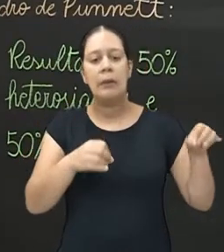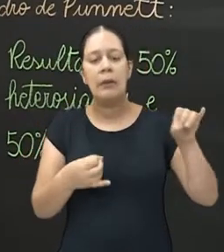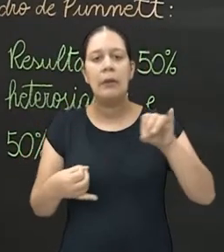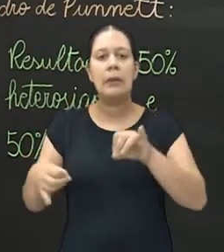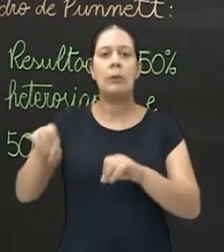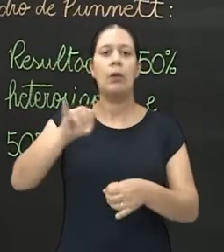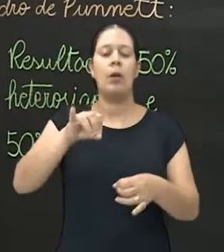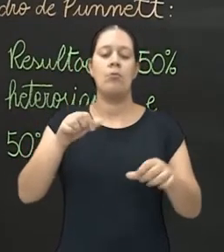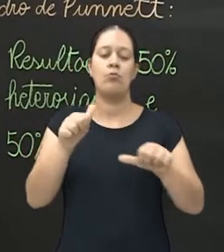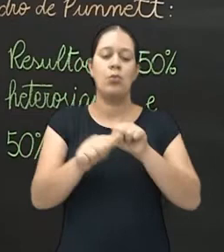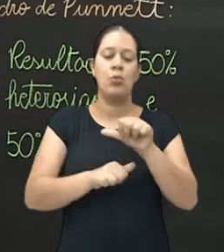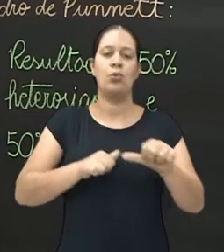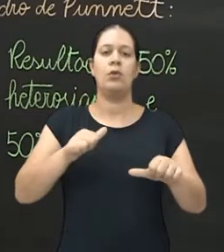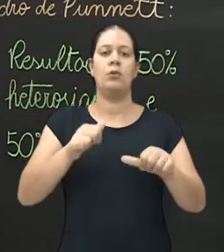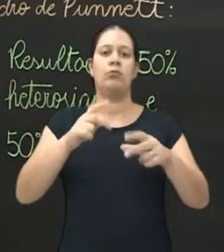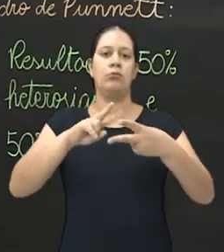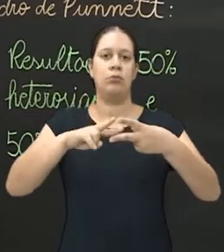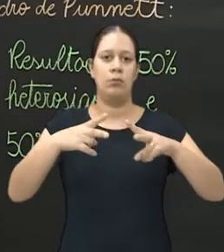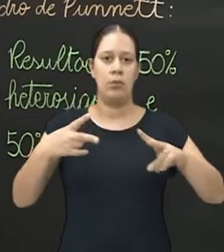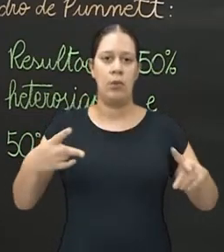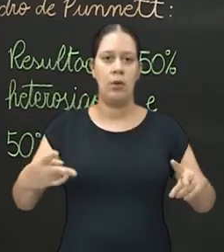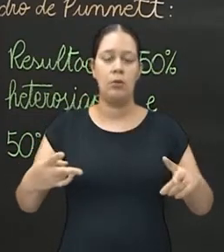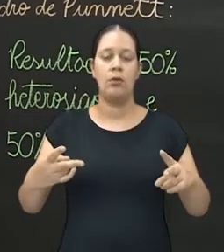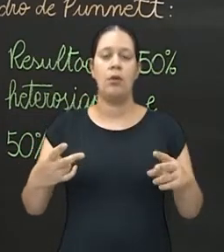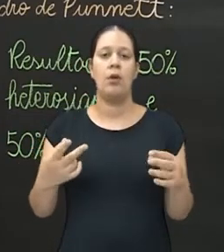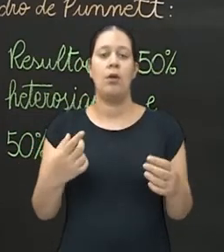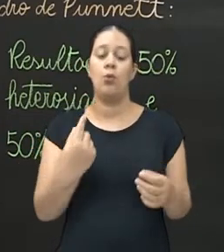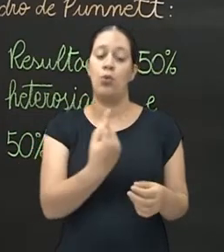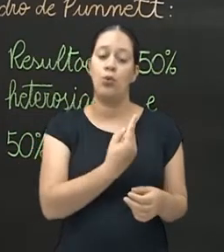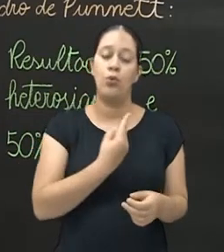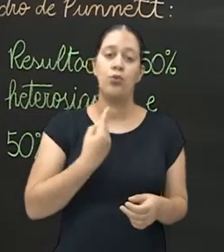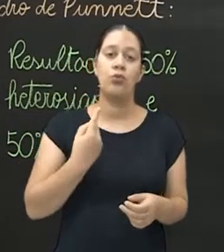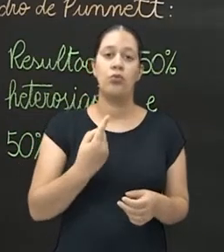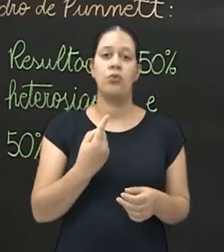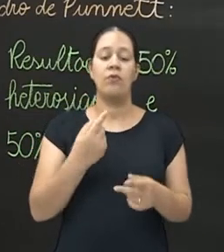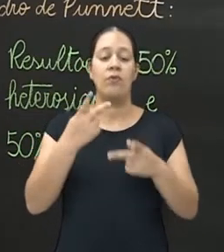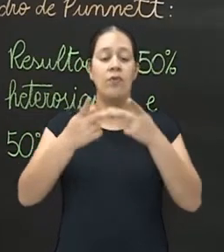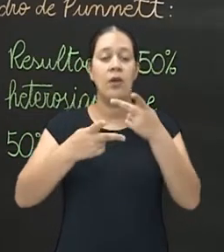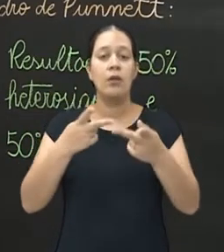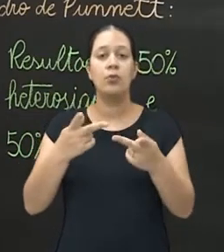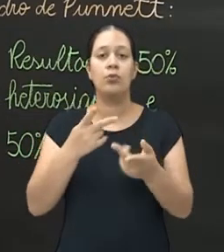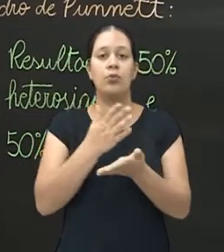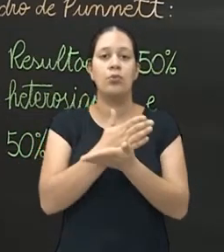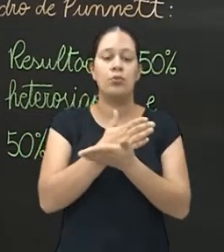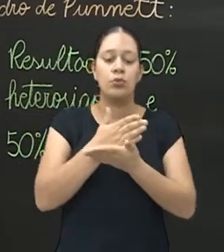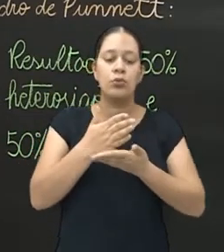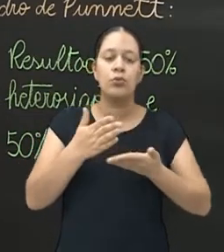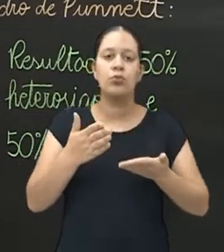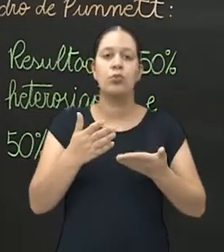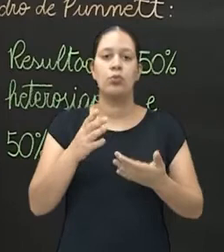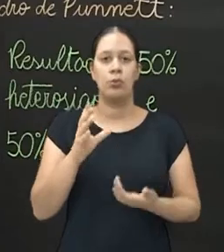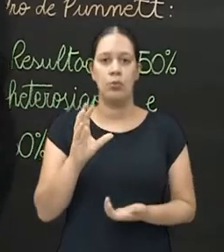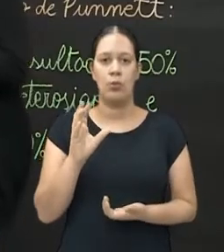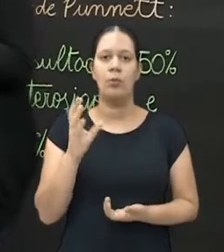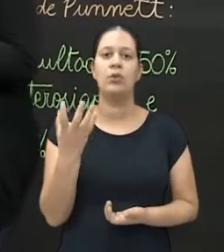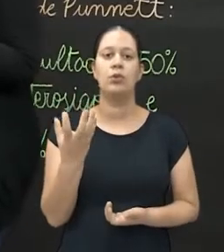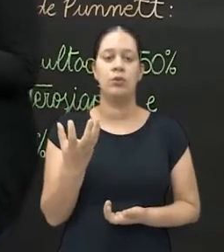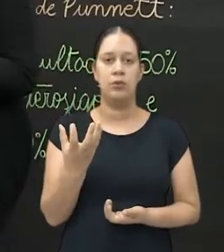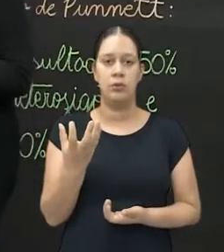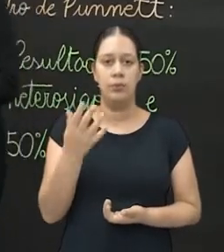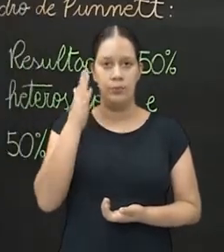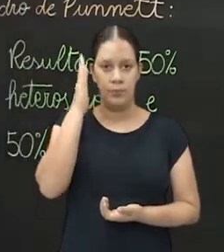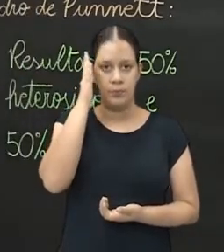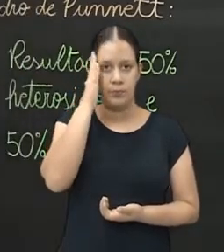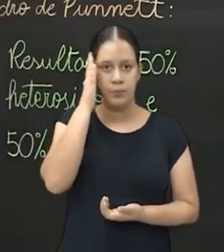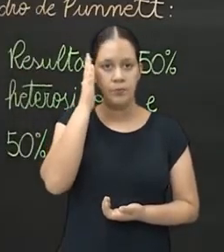seu DNA que pode provocar alterações. Mas a gente não está falando do que vem depois, eu estou falando do início, onde tudo começou. Tá?